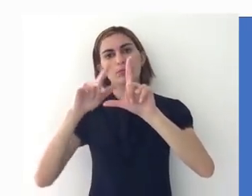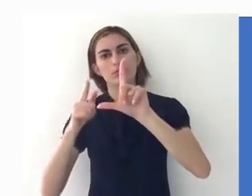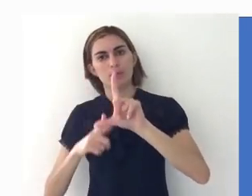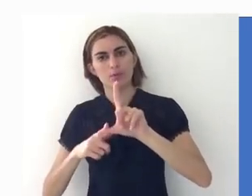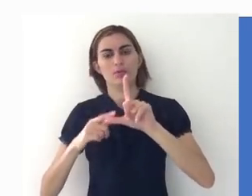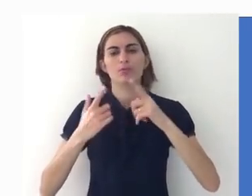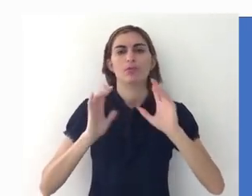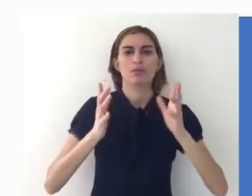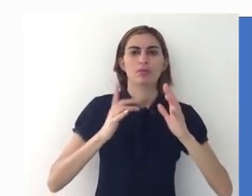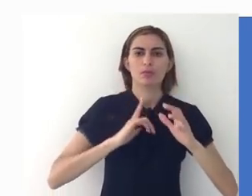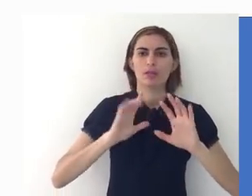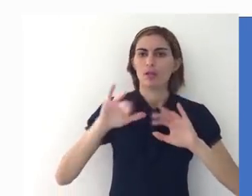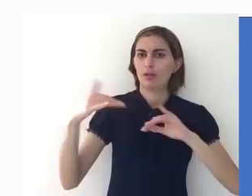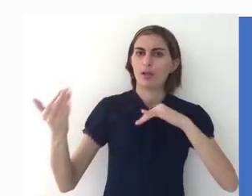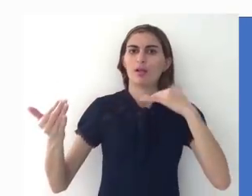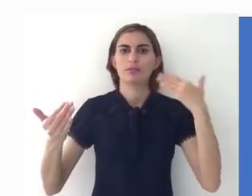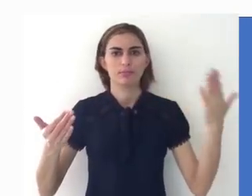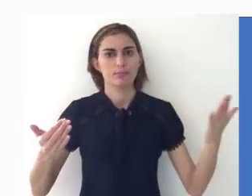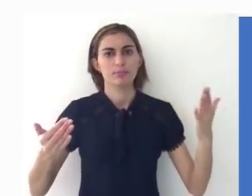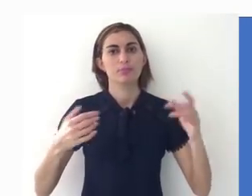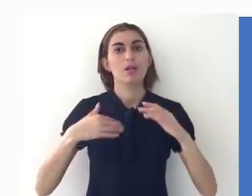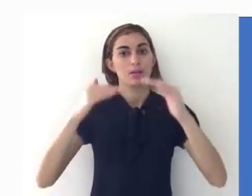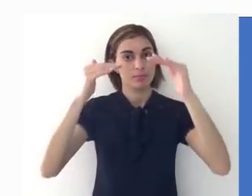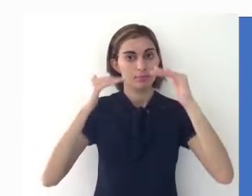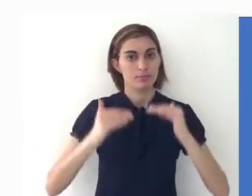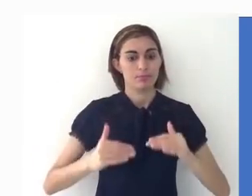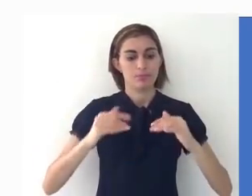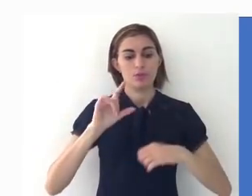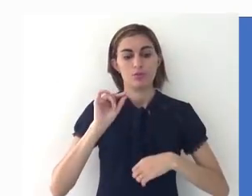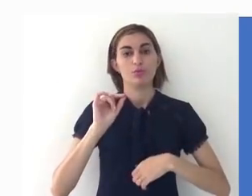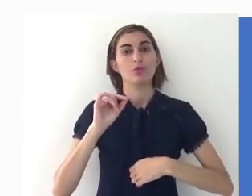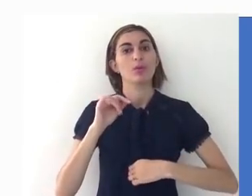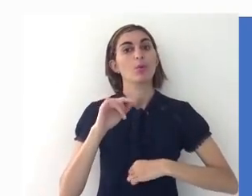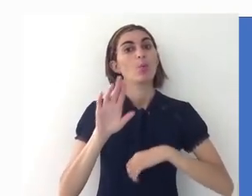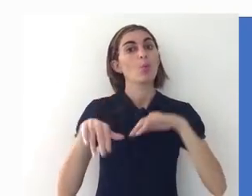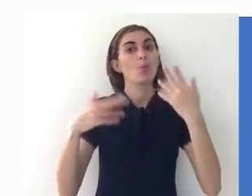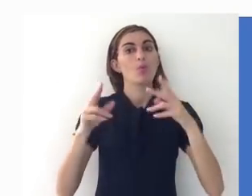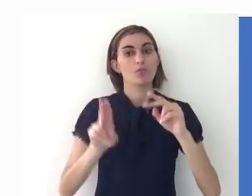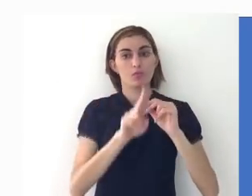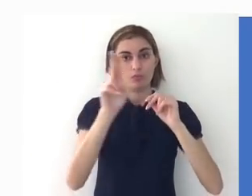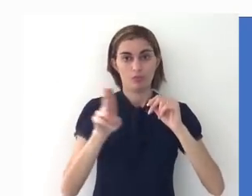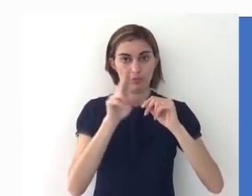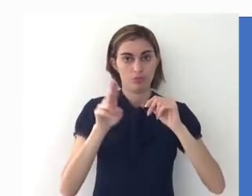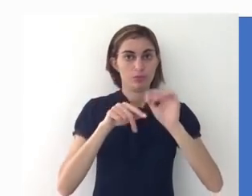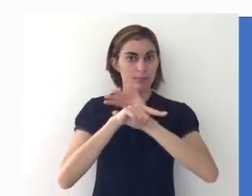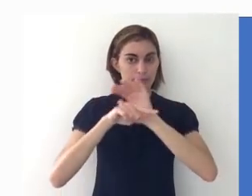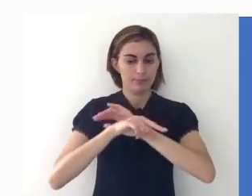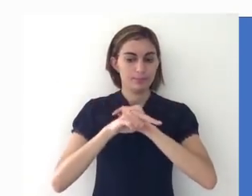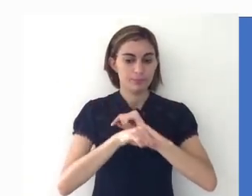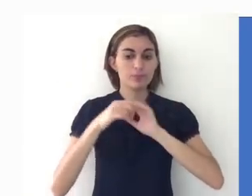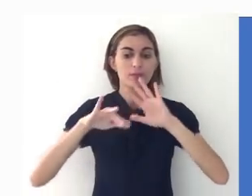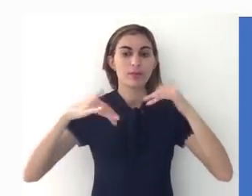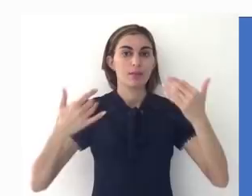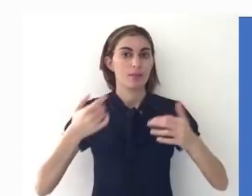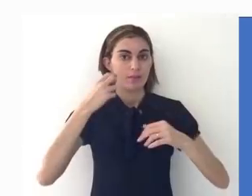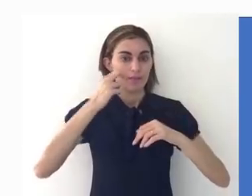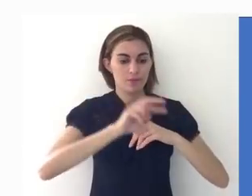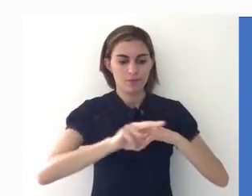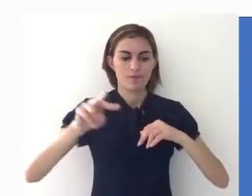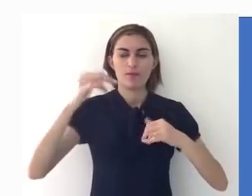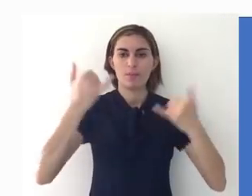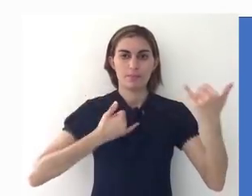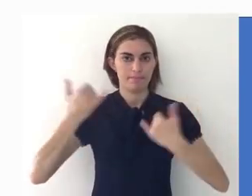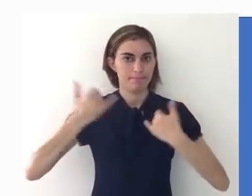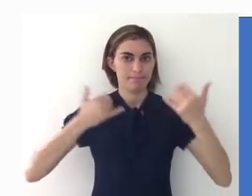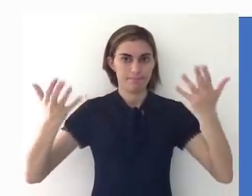ângulo, lado, ângulo. A gente está num caso de lado, ângulo, lado. E basta a gente escolher qual caso a gente vai usar nessa questão